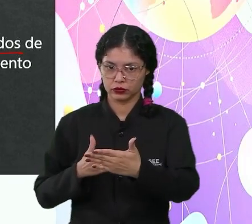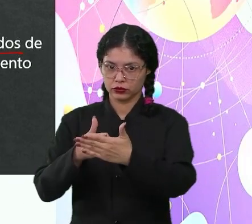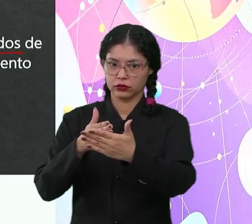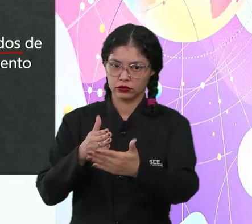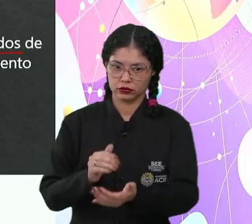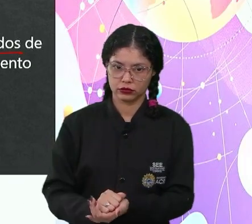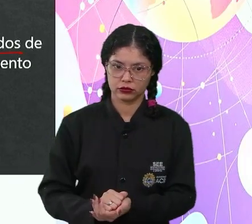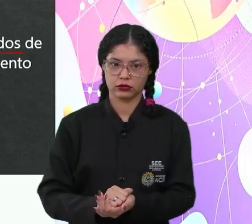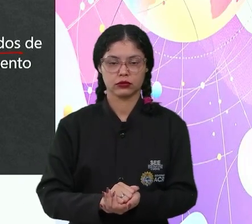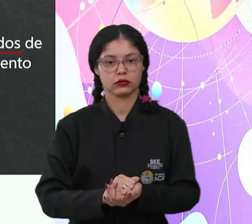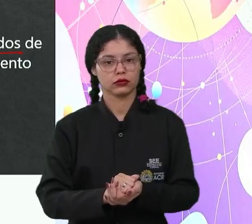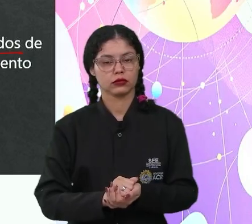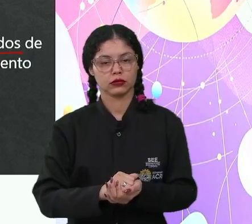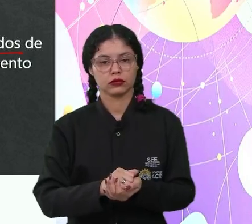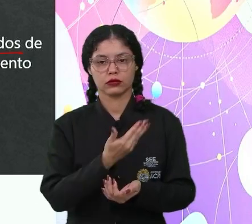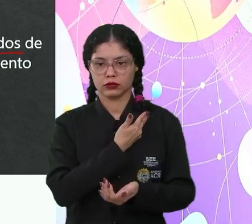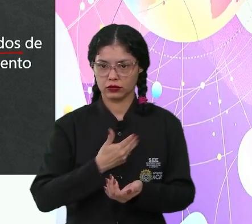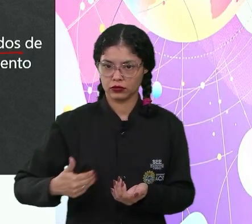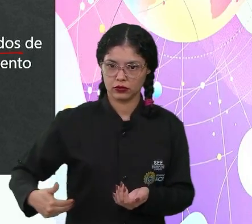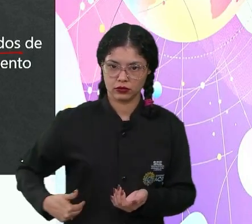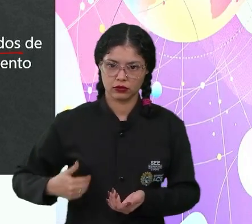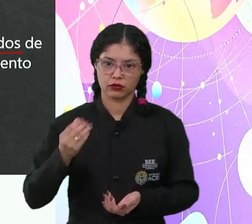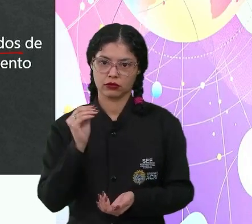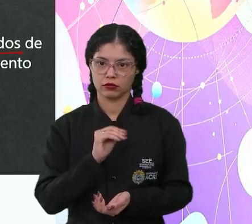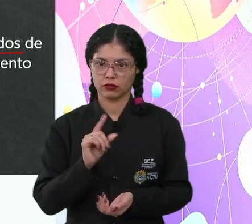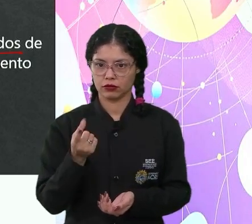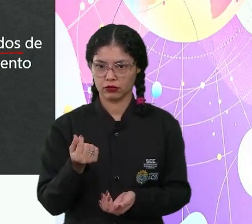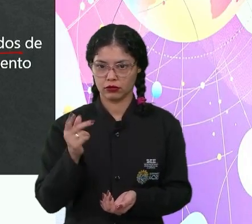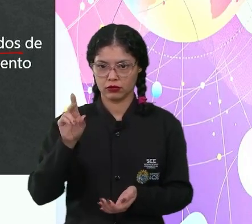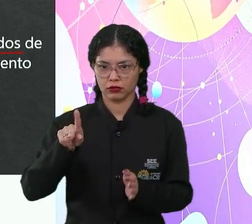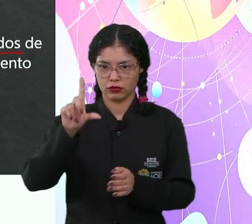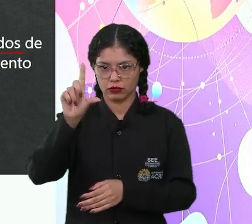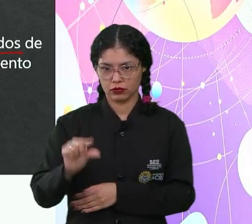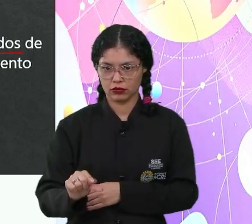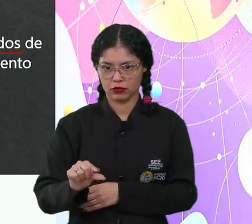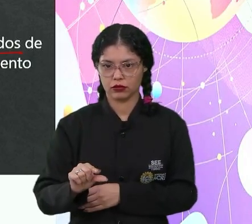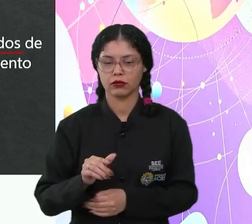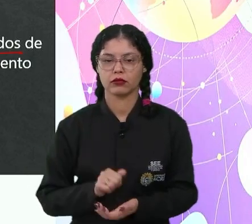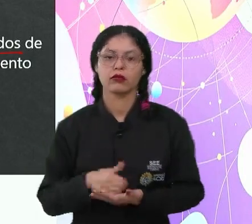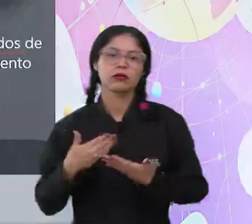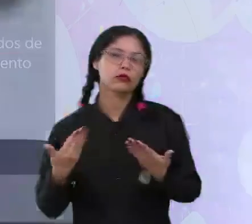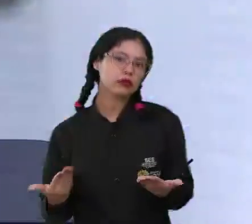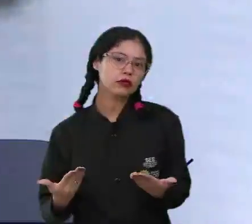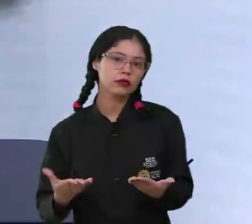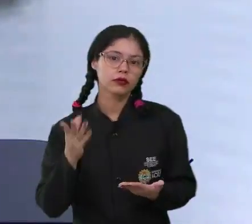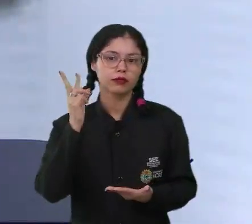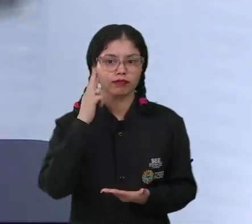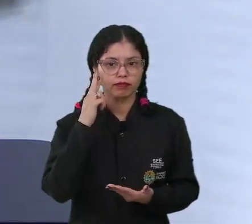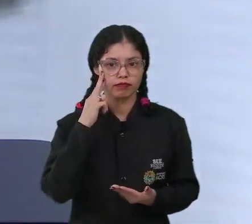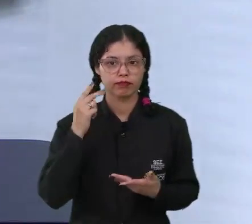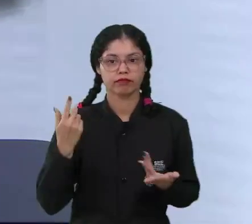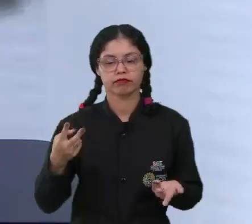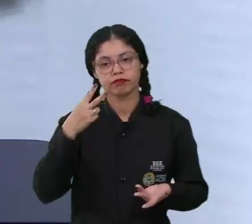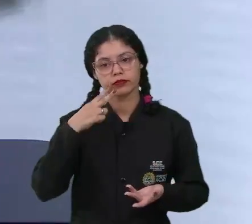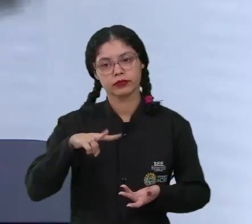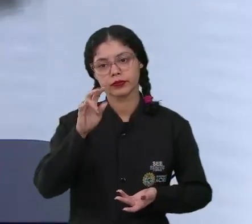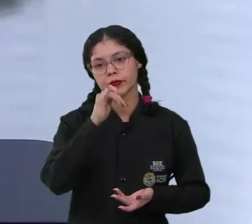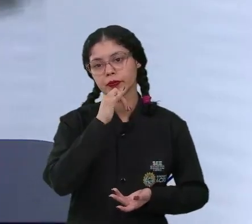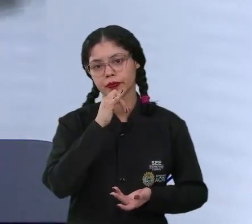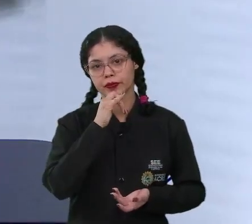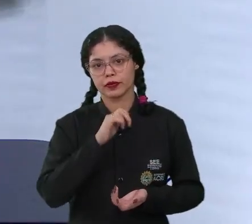atrair investimentos, impactando aí o orçamento público. Então, é muito comum esse